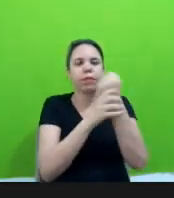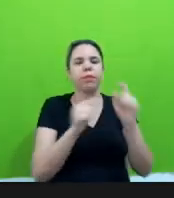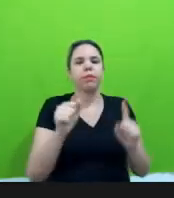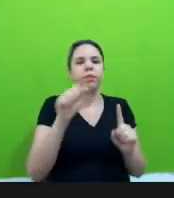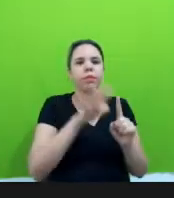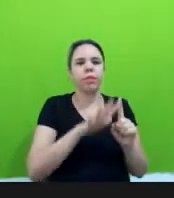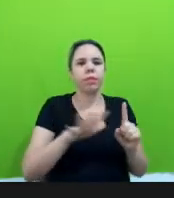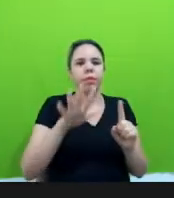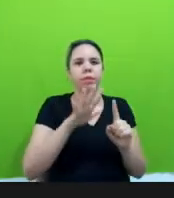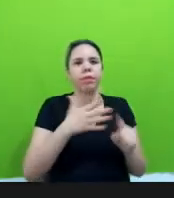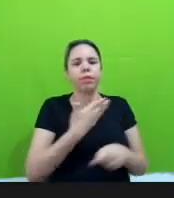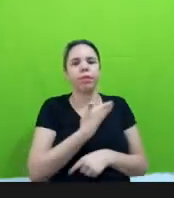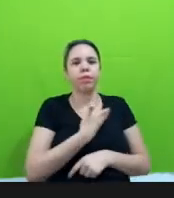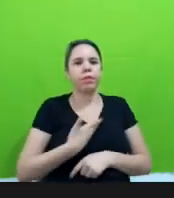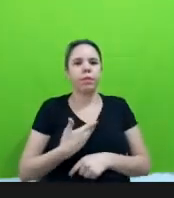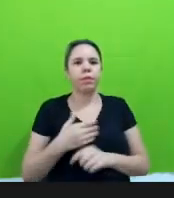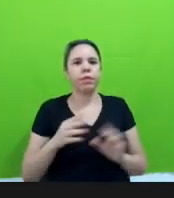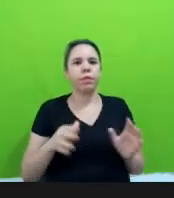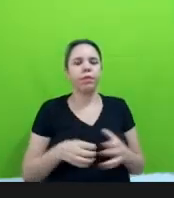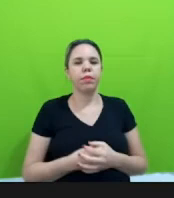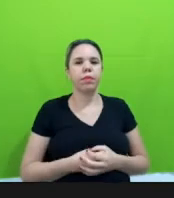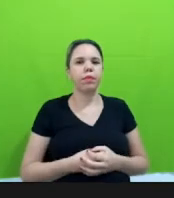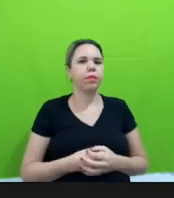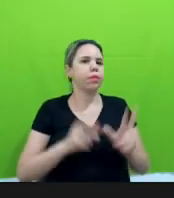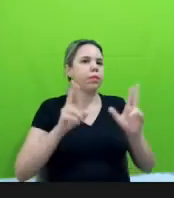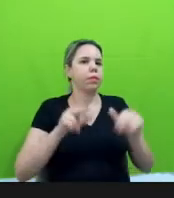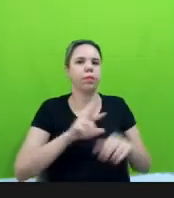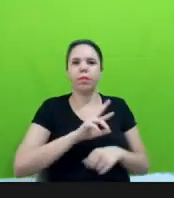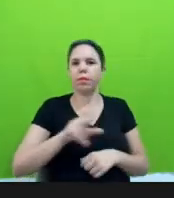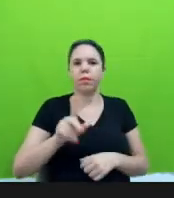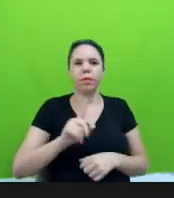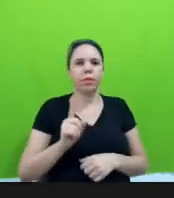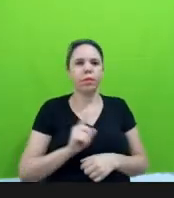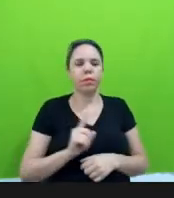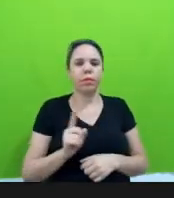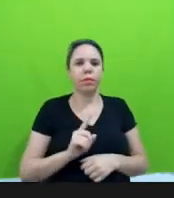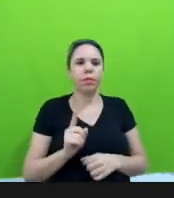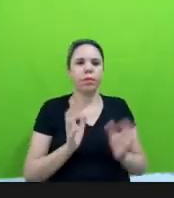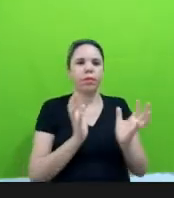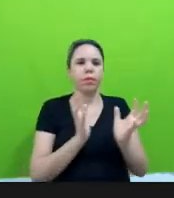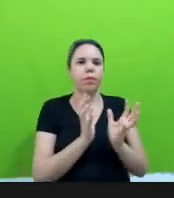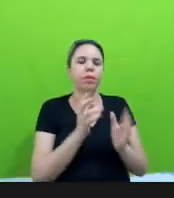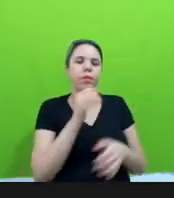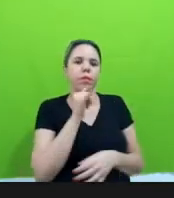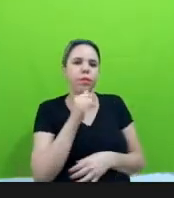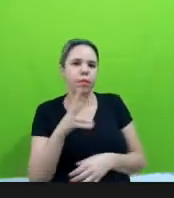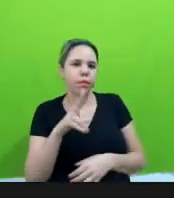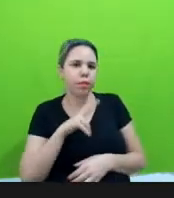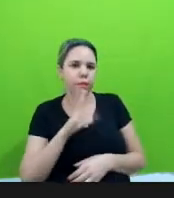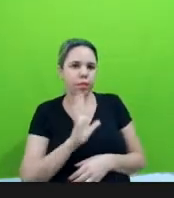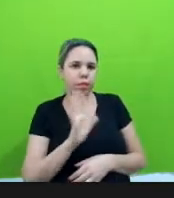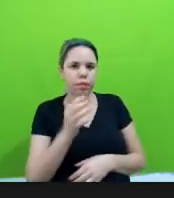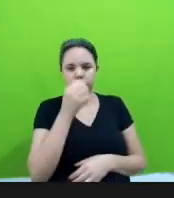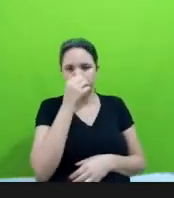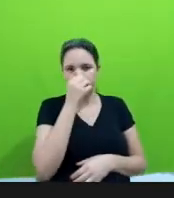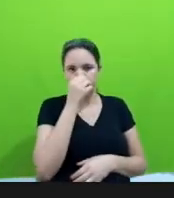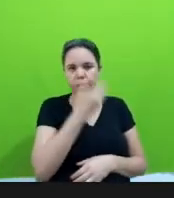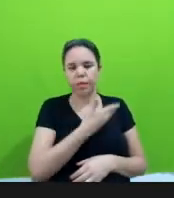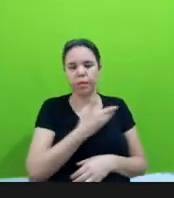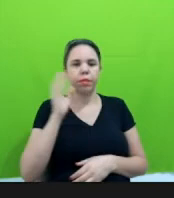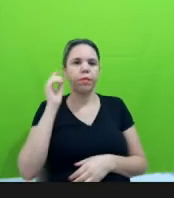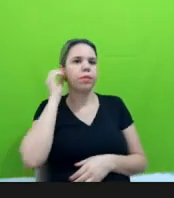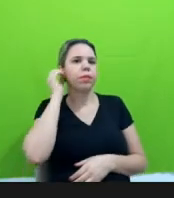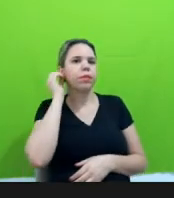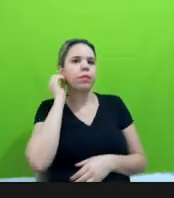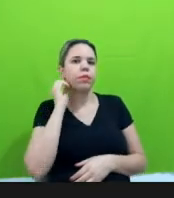do Estado, né? Nunca é a intimidade ou privacidade do agente público, né? Então, quando a gente